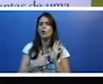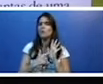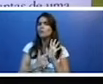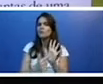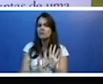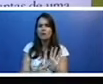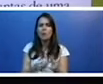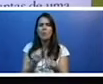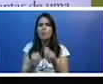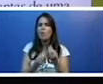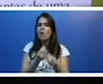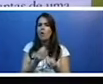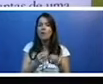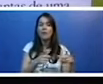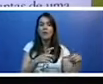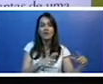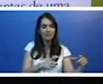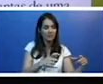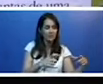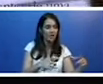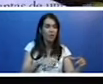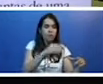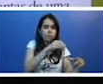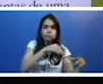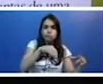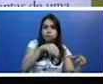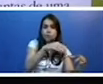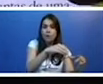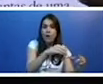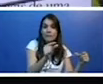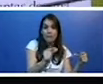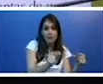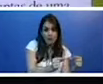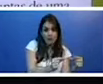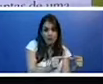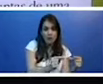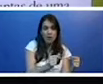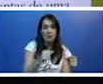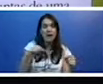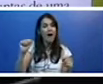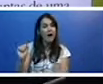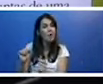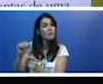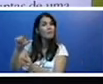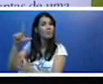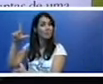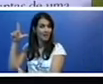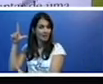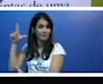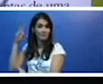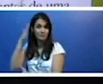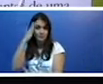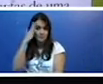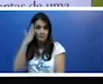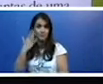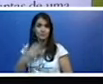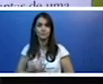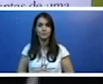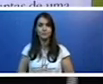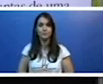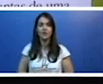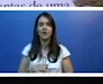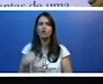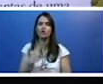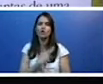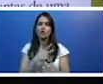gráfico de objetos grandes ou pequenos para dimensões do papel. Ou seja, a gente vai fazer